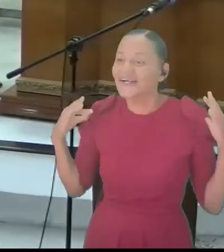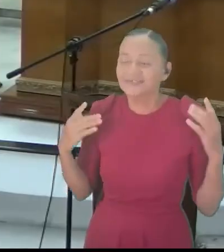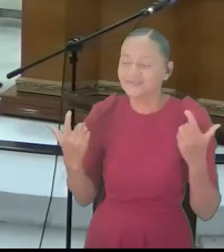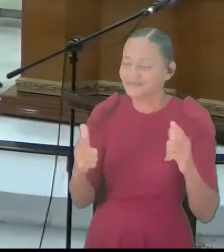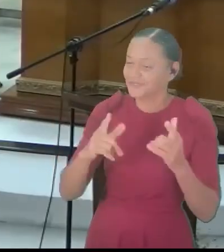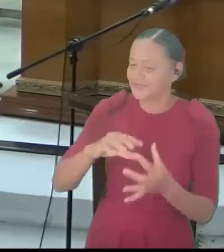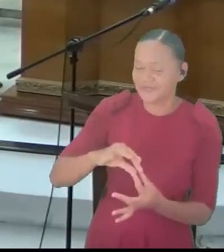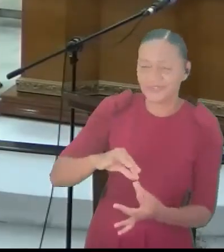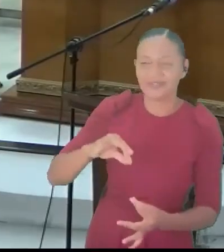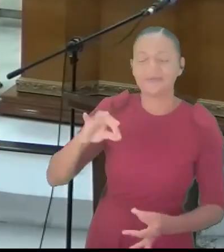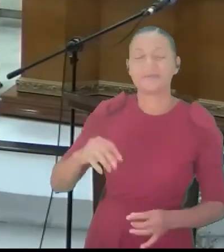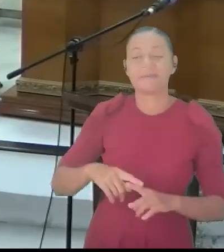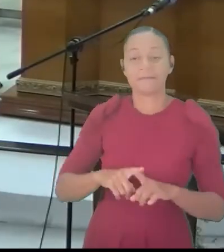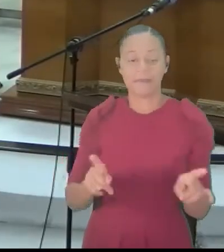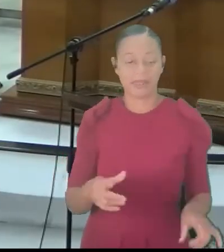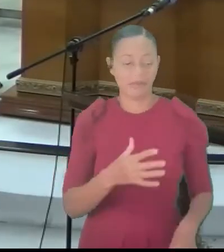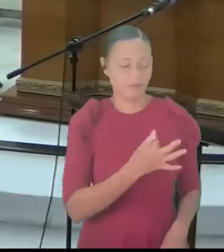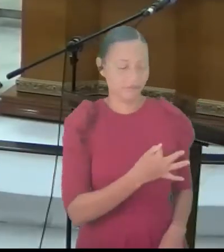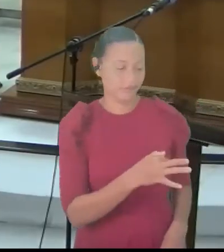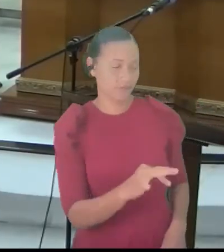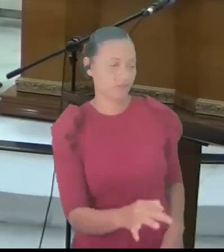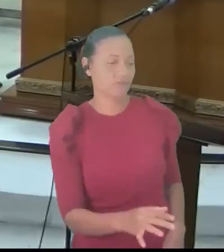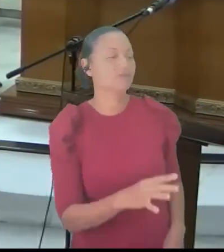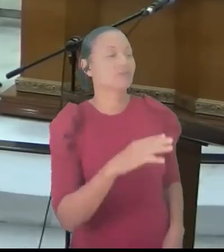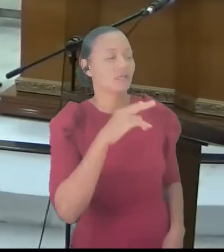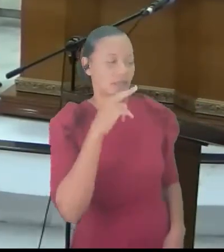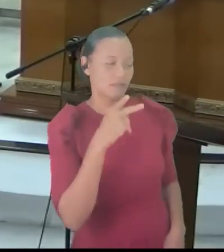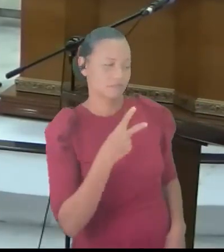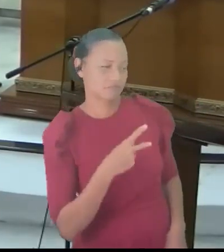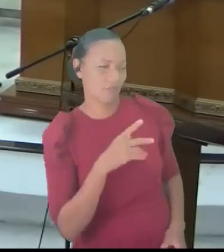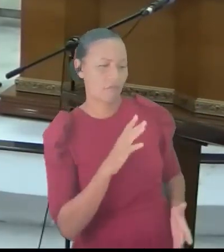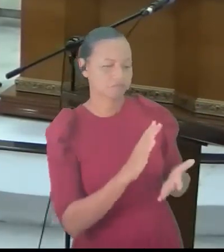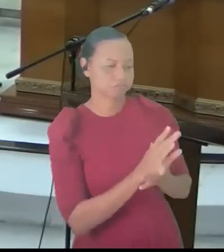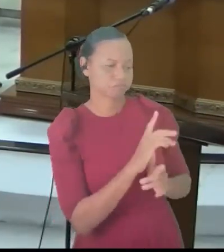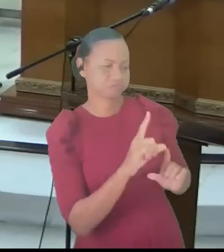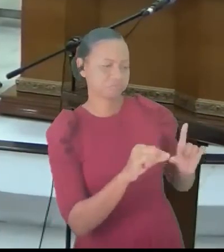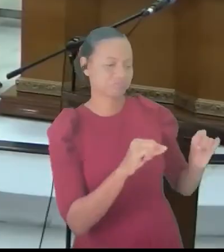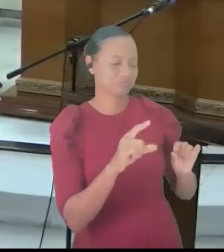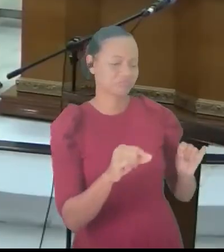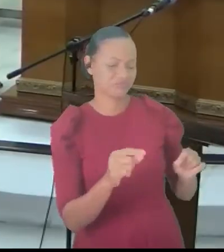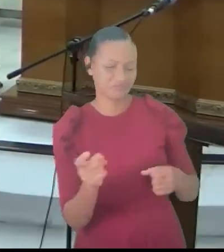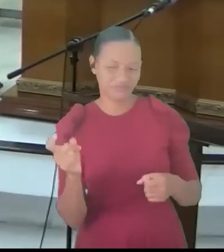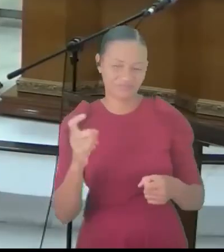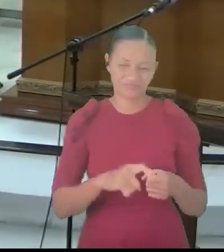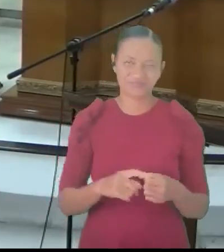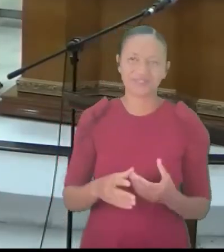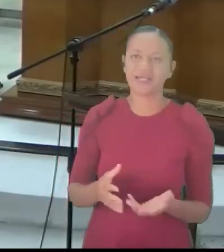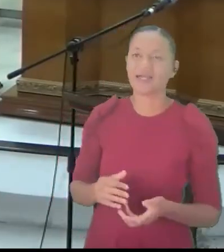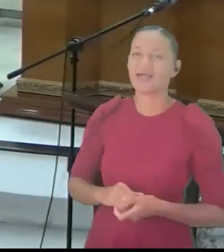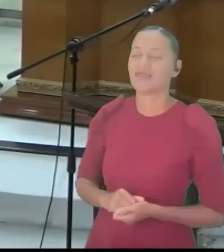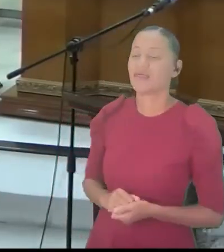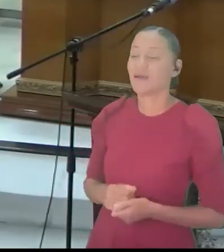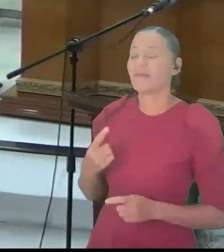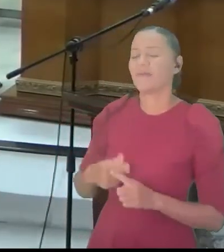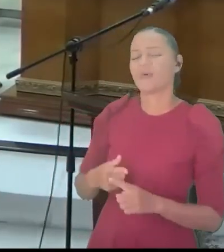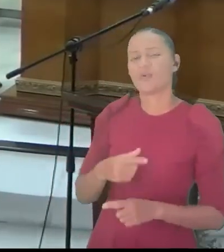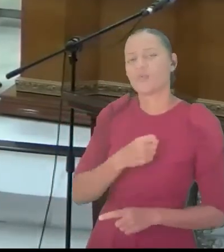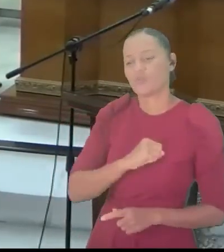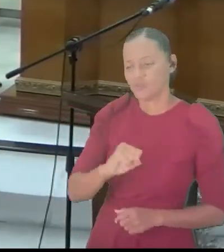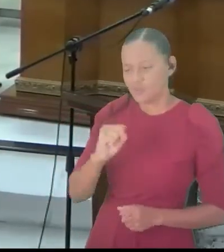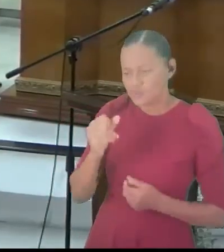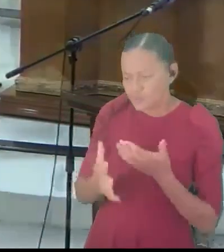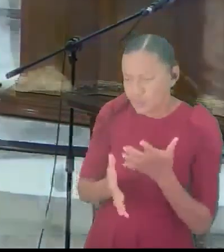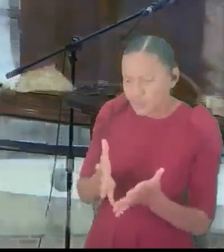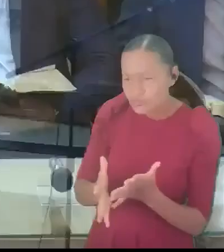espírito. Mas os fariseus reconhecem uma e outra coisa. Volte, por favor. Porque os saduceus dizem que nem